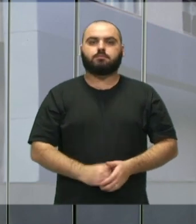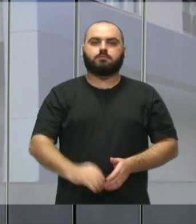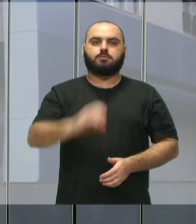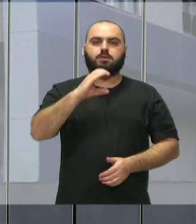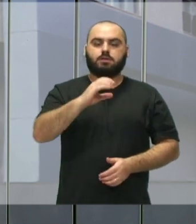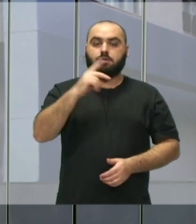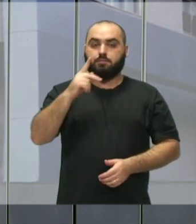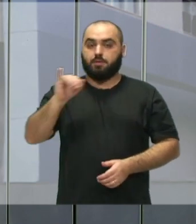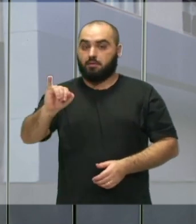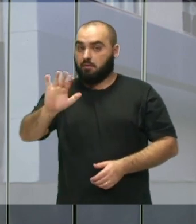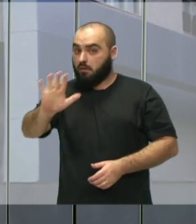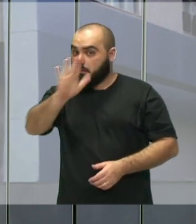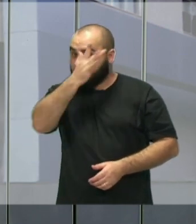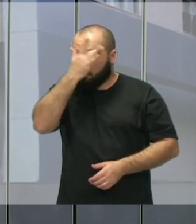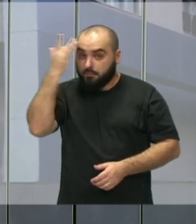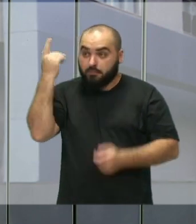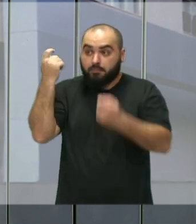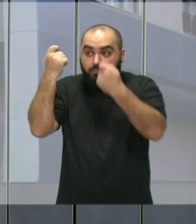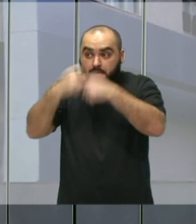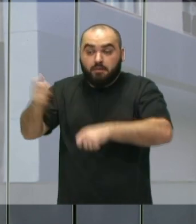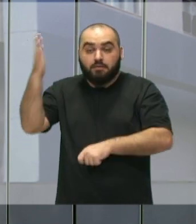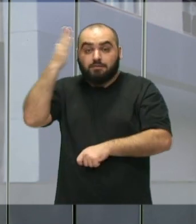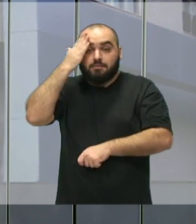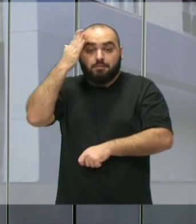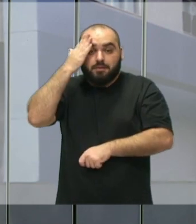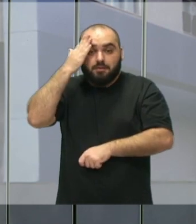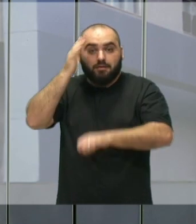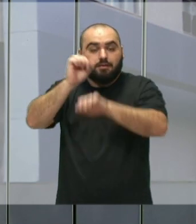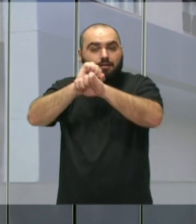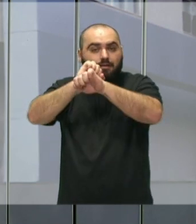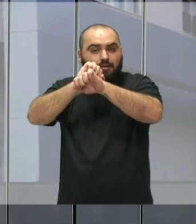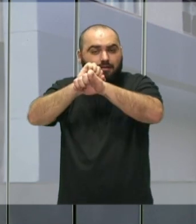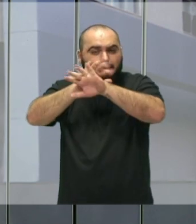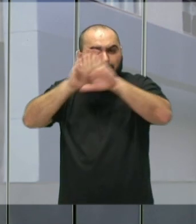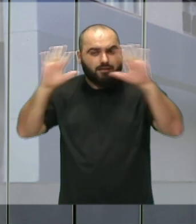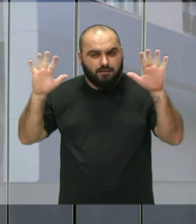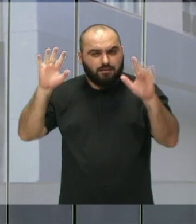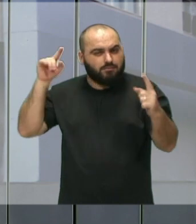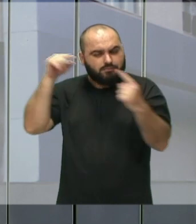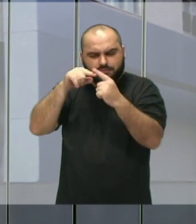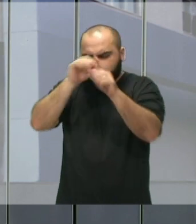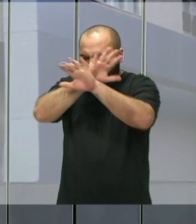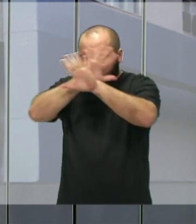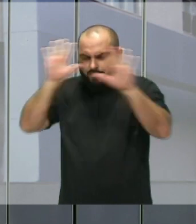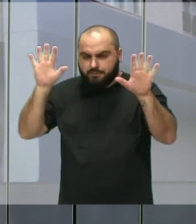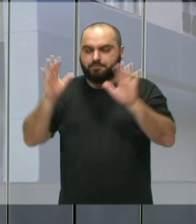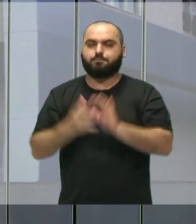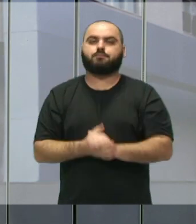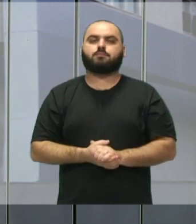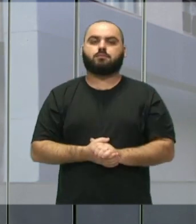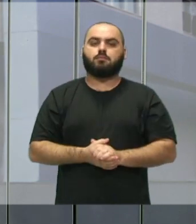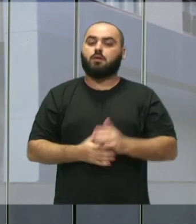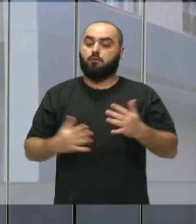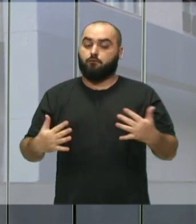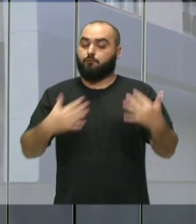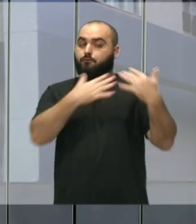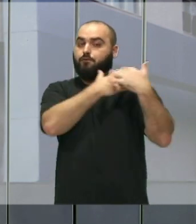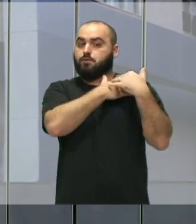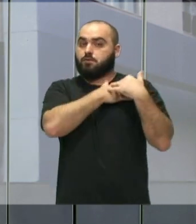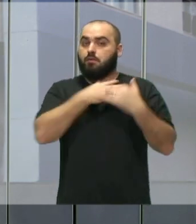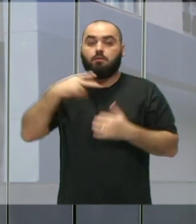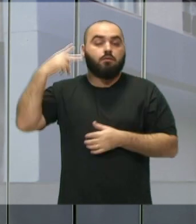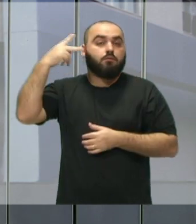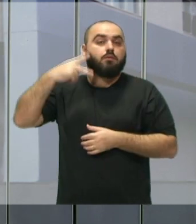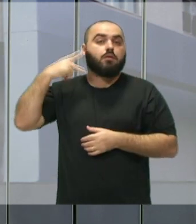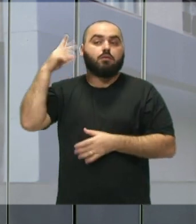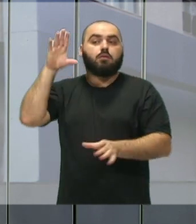máscaras, as pessoas precisam entender isso de forma muito objetiva. A nossa função